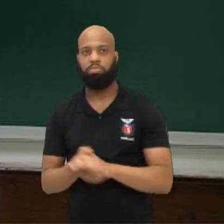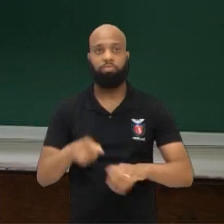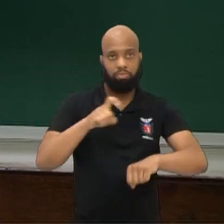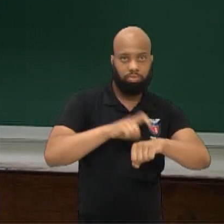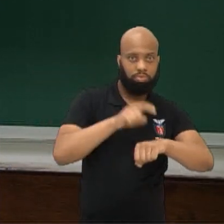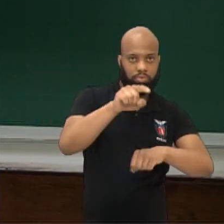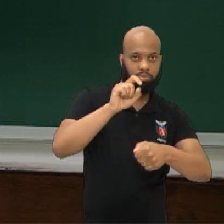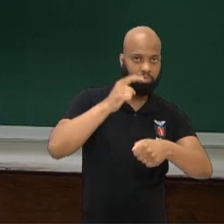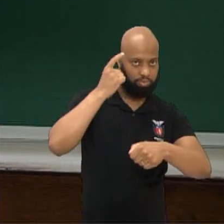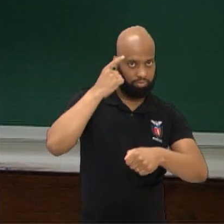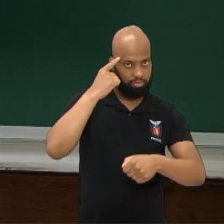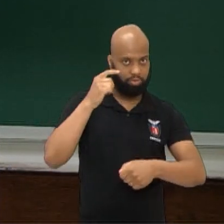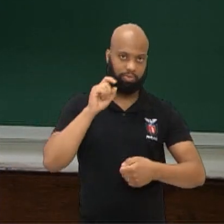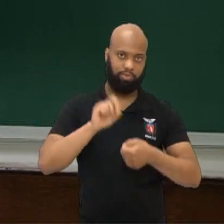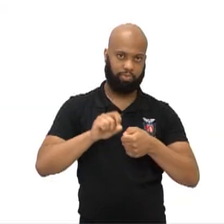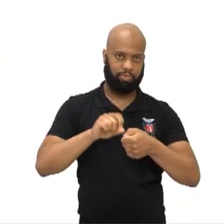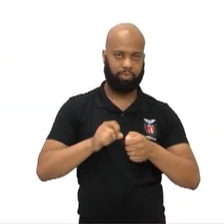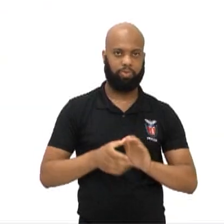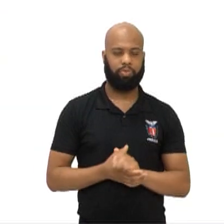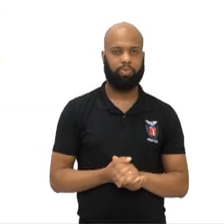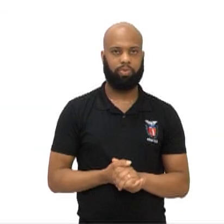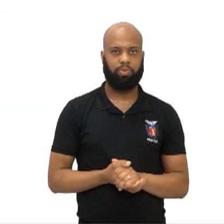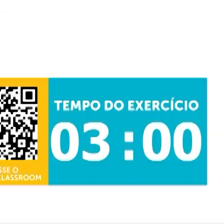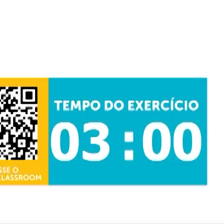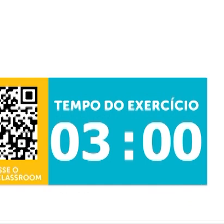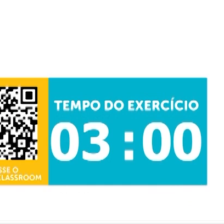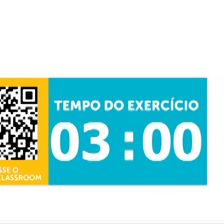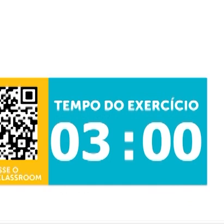Um tempo aí para você.